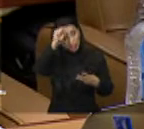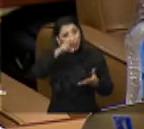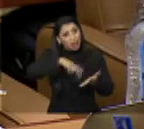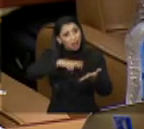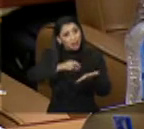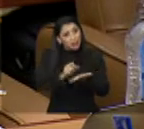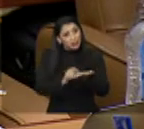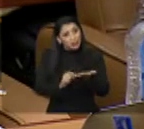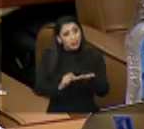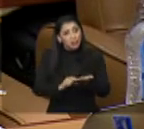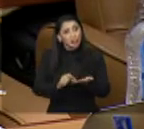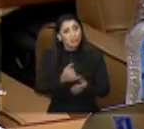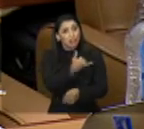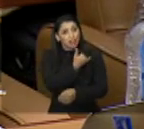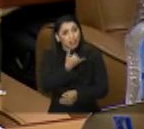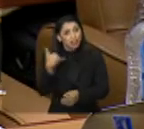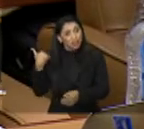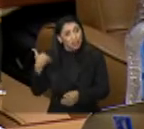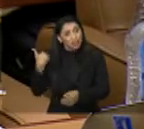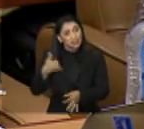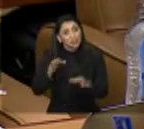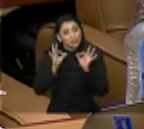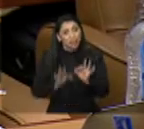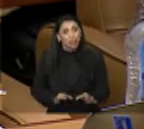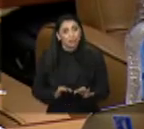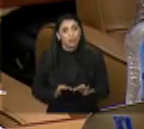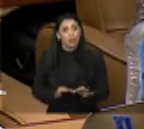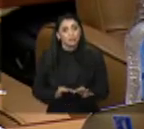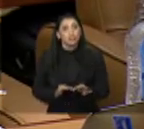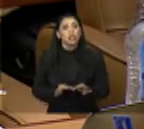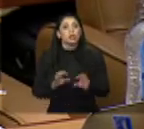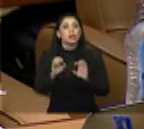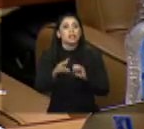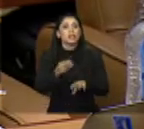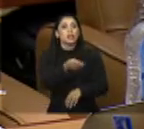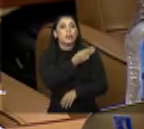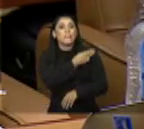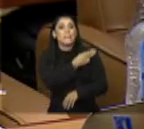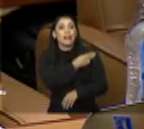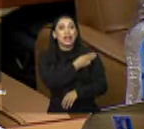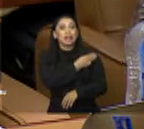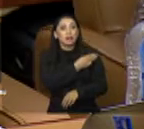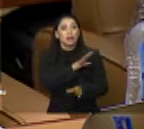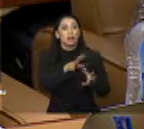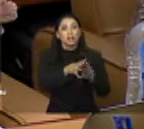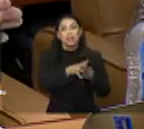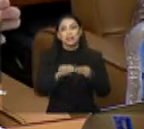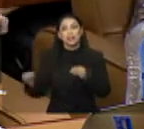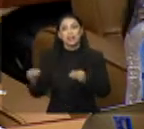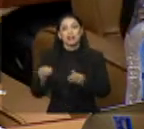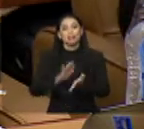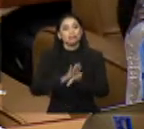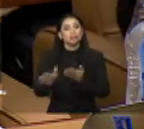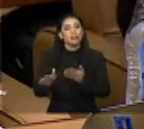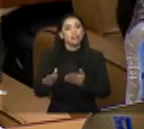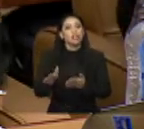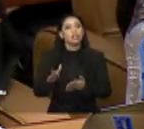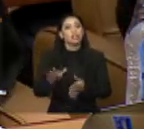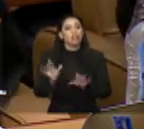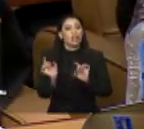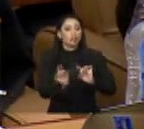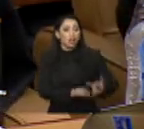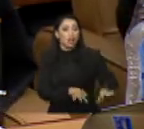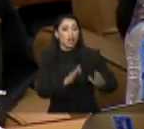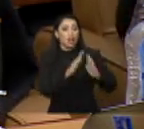evasão escolar no ensino médio e o que se chama de Déficit de aprendizado que a criança concluiu fundamental concluiu